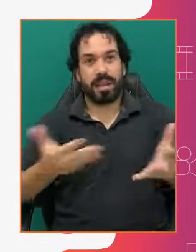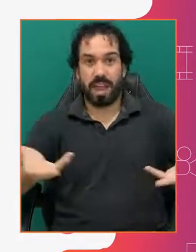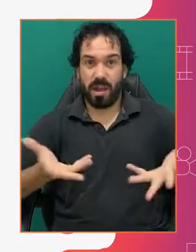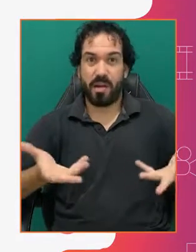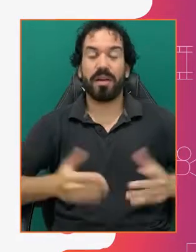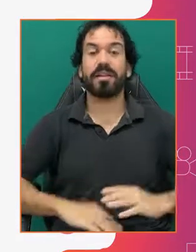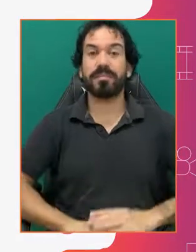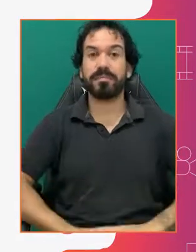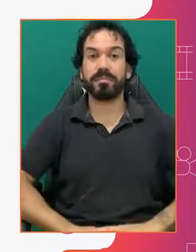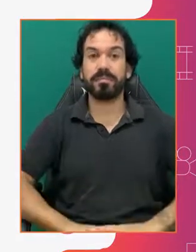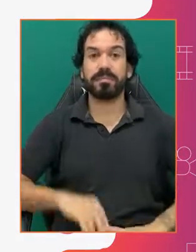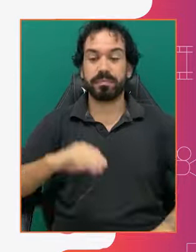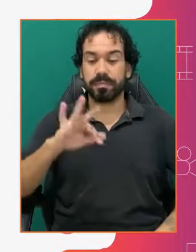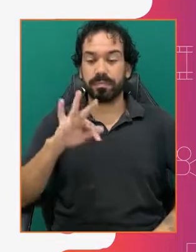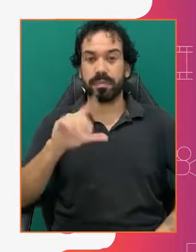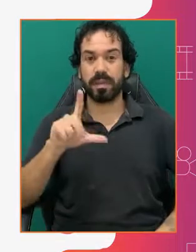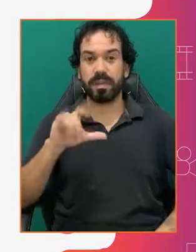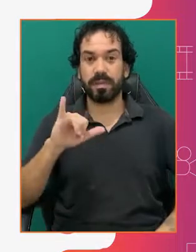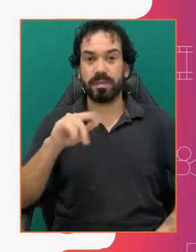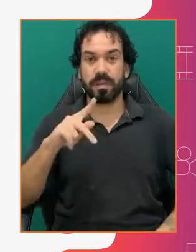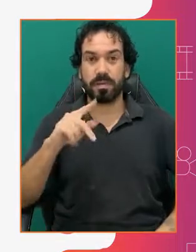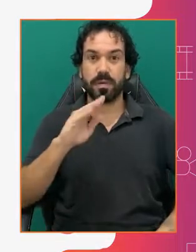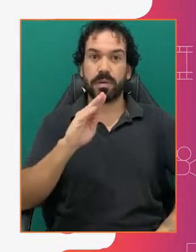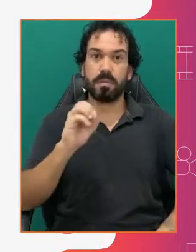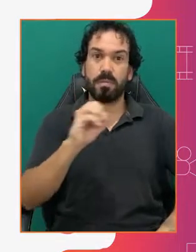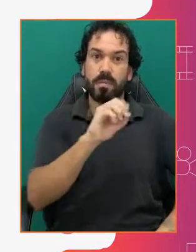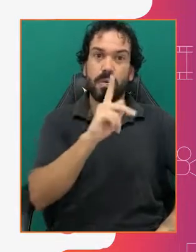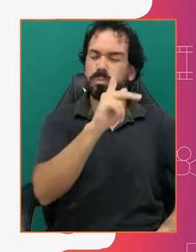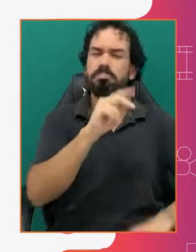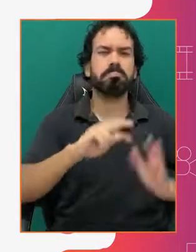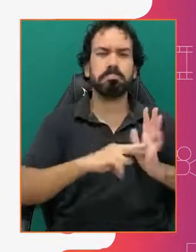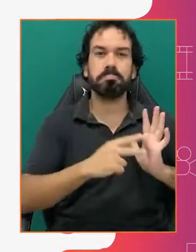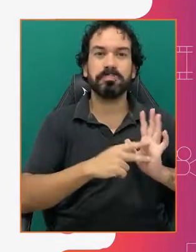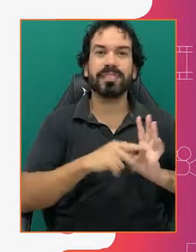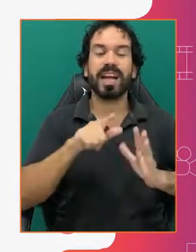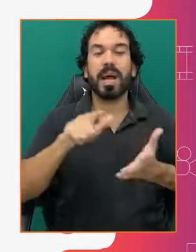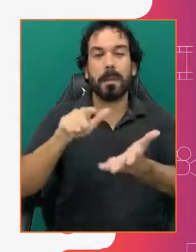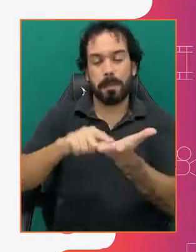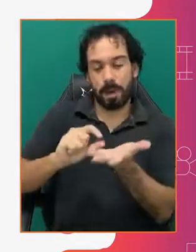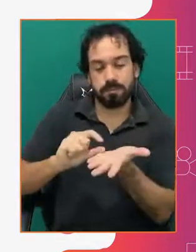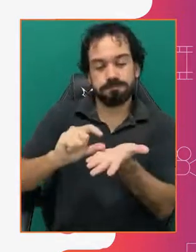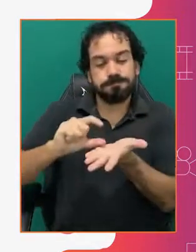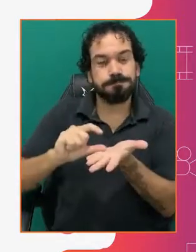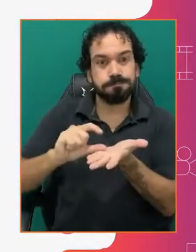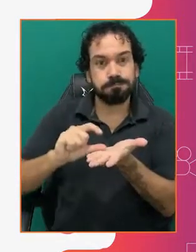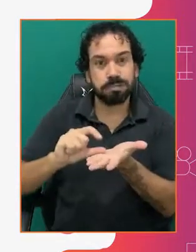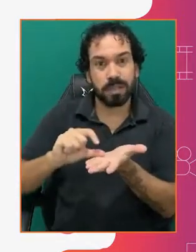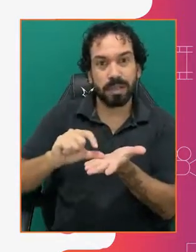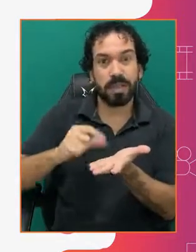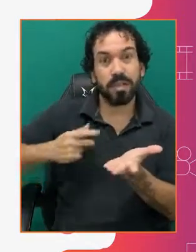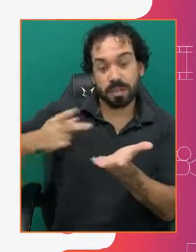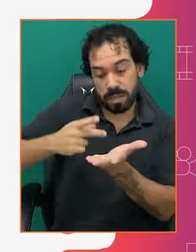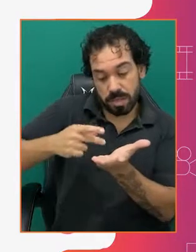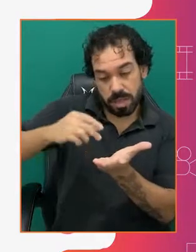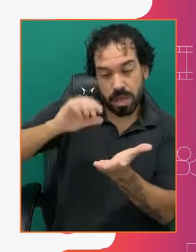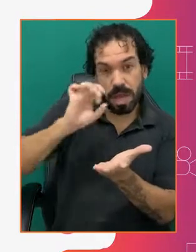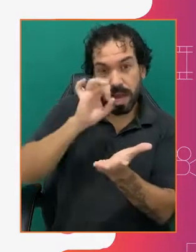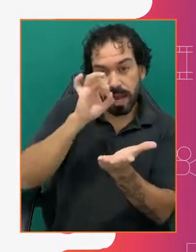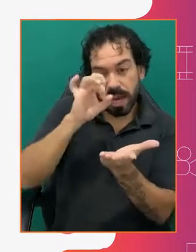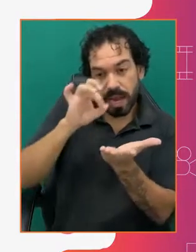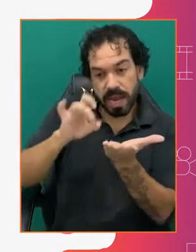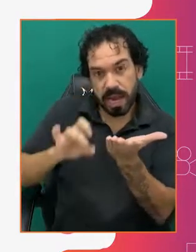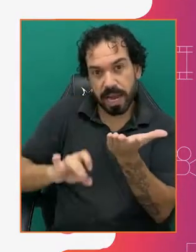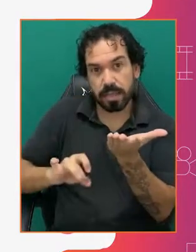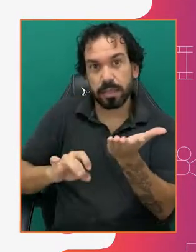hoje. O flipbook é um bloco de papel e os desenhos são feitos folha a folha,